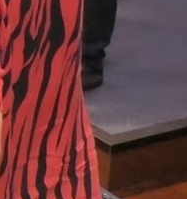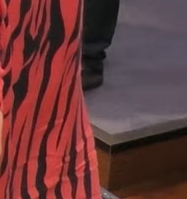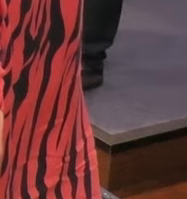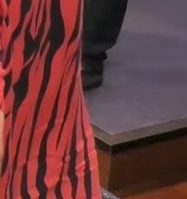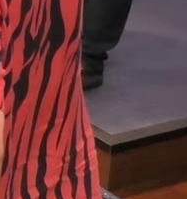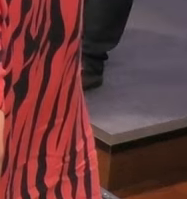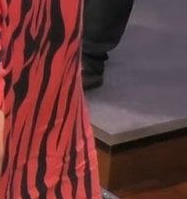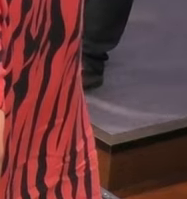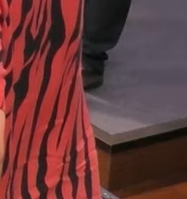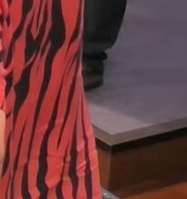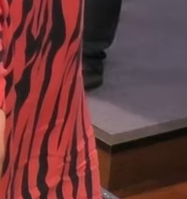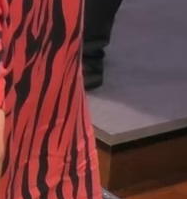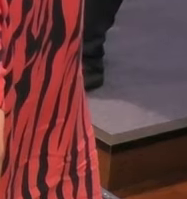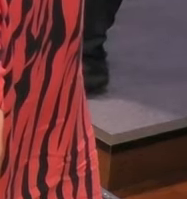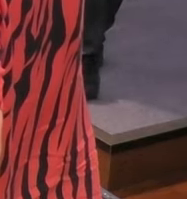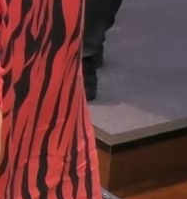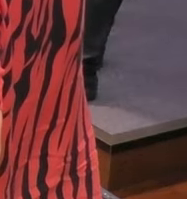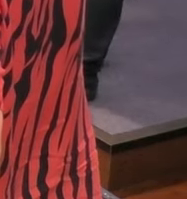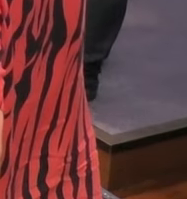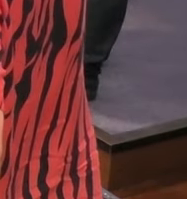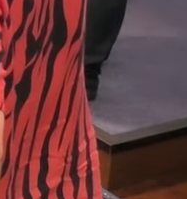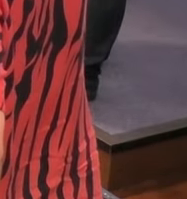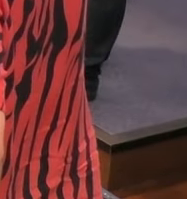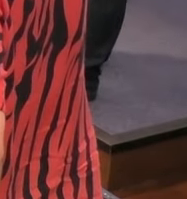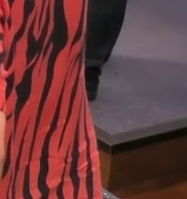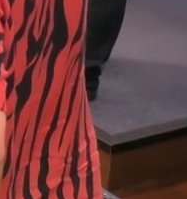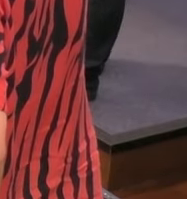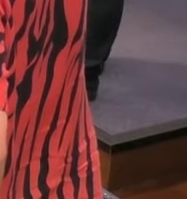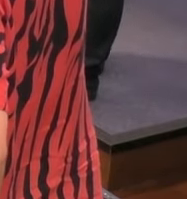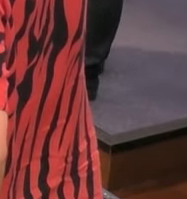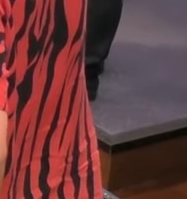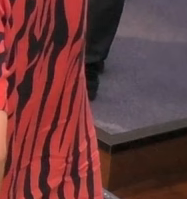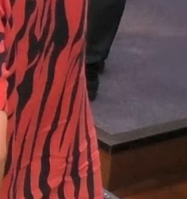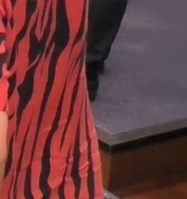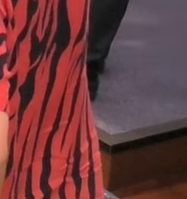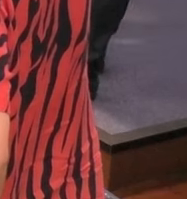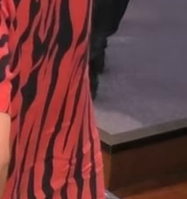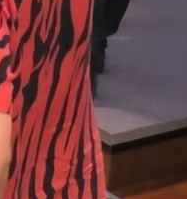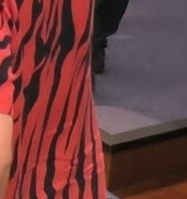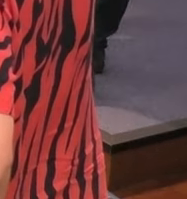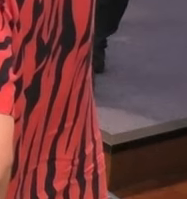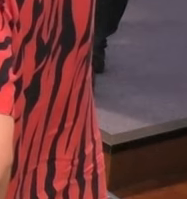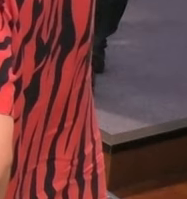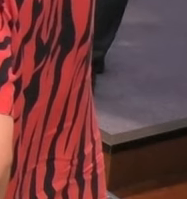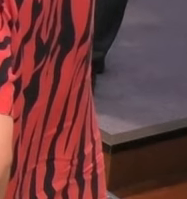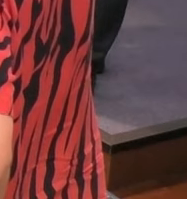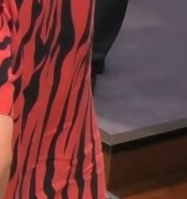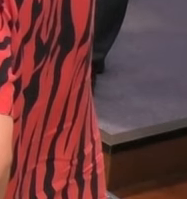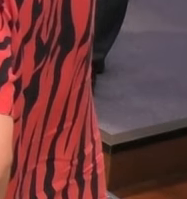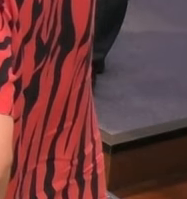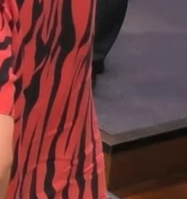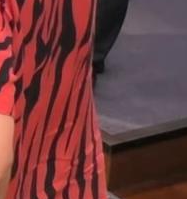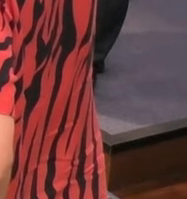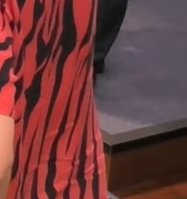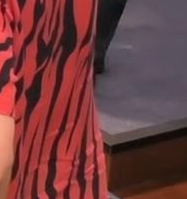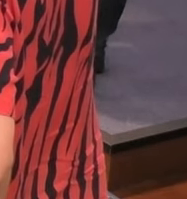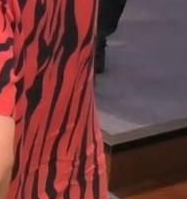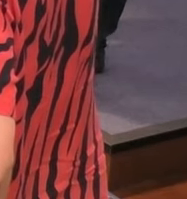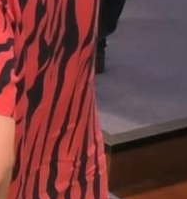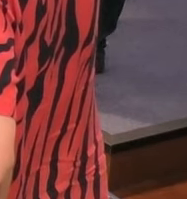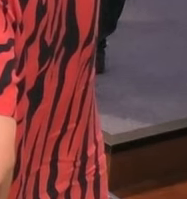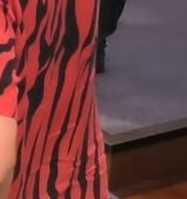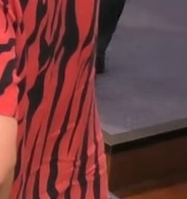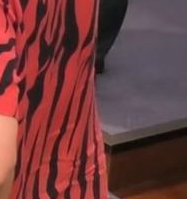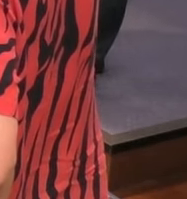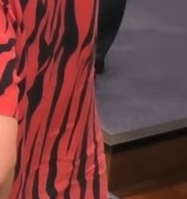falaram em investimento na casa de alguns bilhões, e hoje, para eu estar aqui, eu tive que tirar um fio para